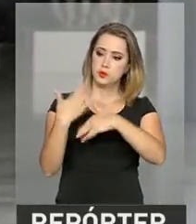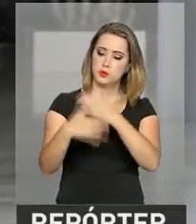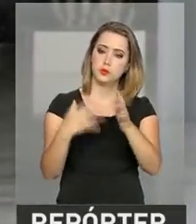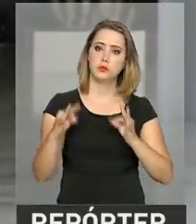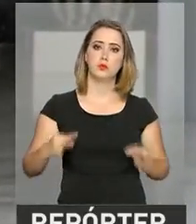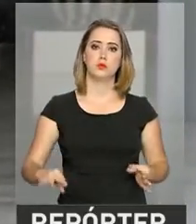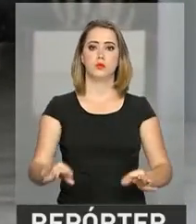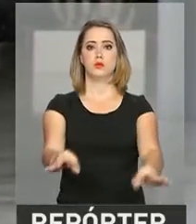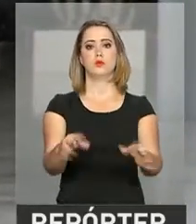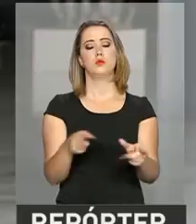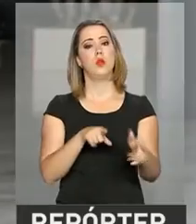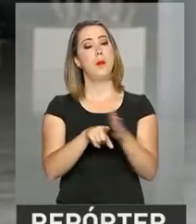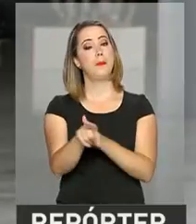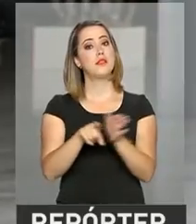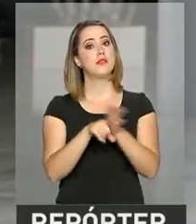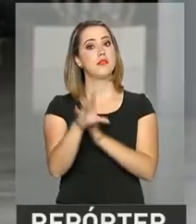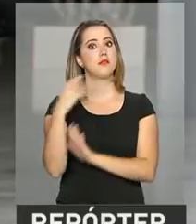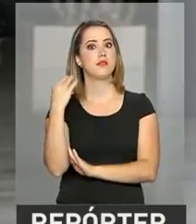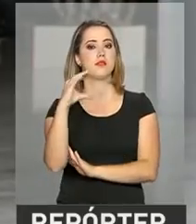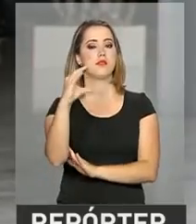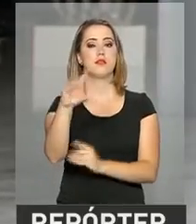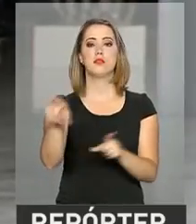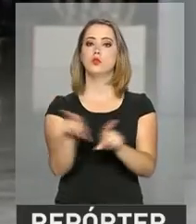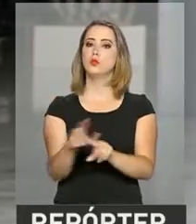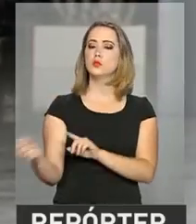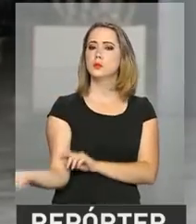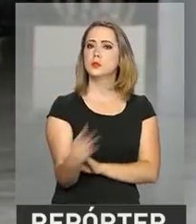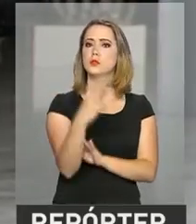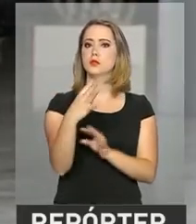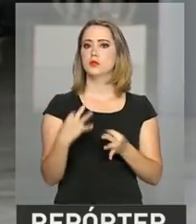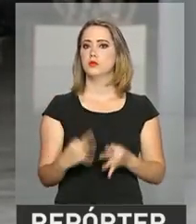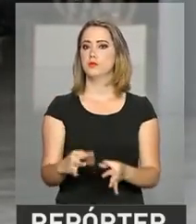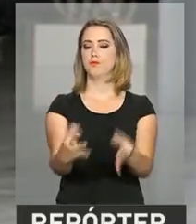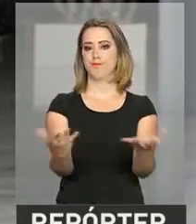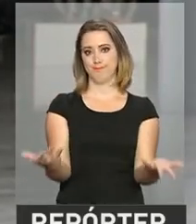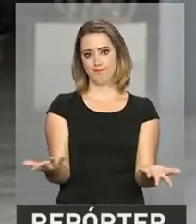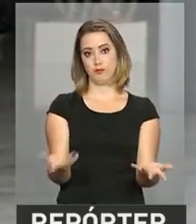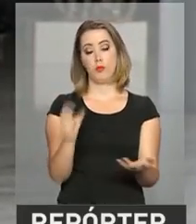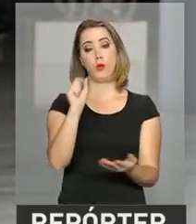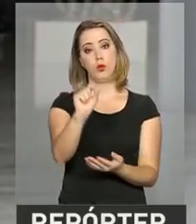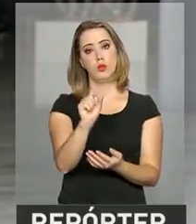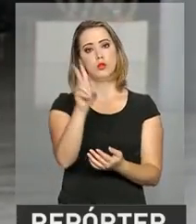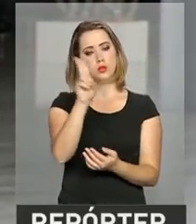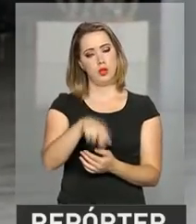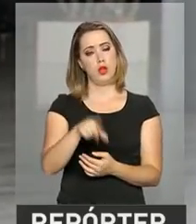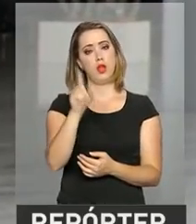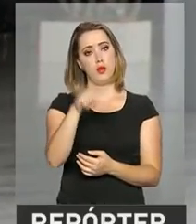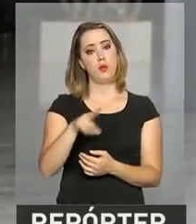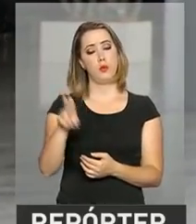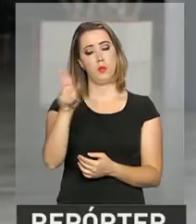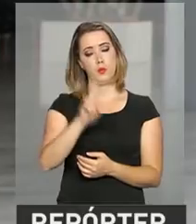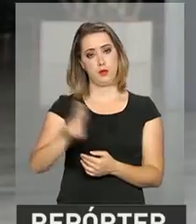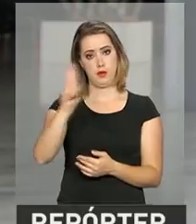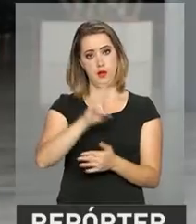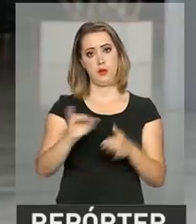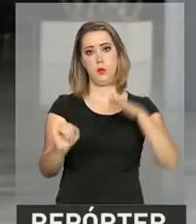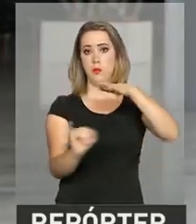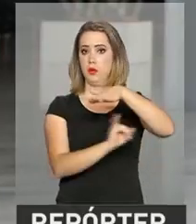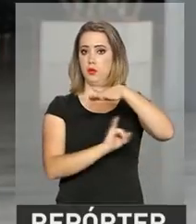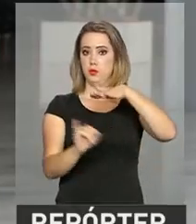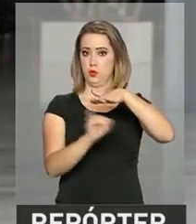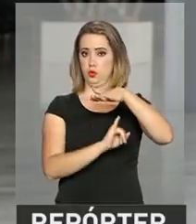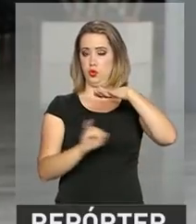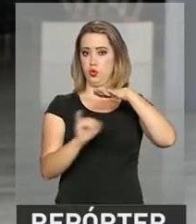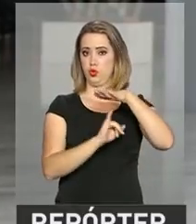a pesquisa científica ea inovação vão ser utilizados pelo instituto butantan que está ligado ao